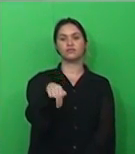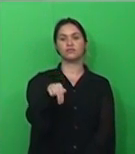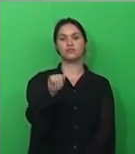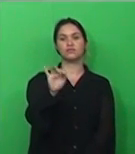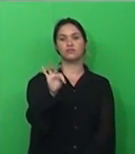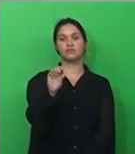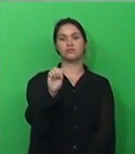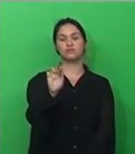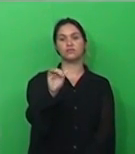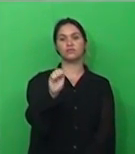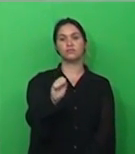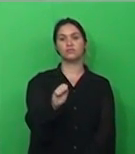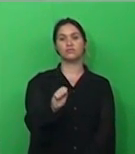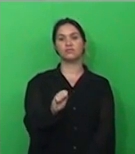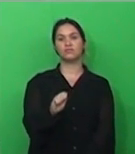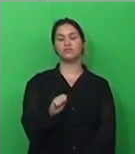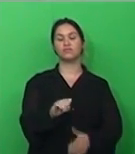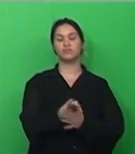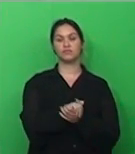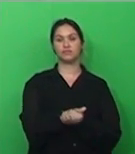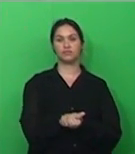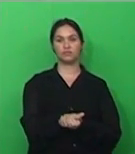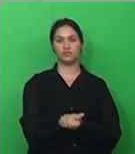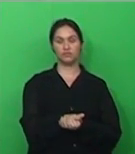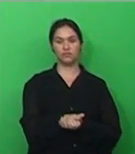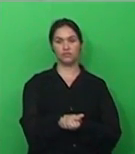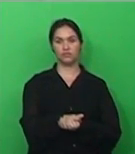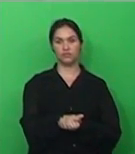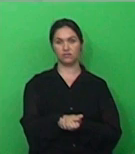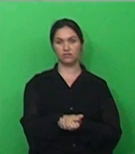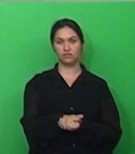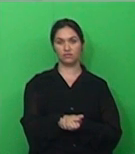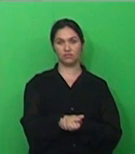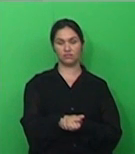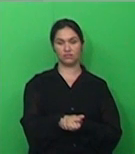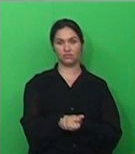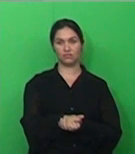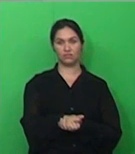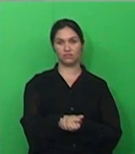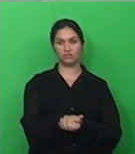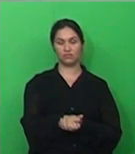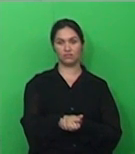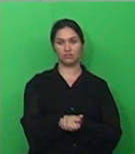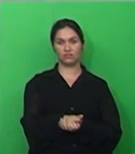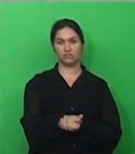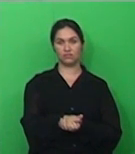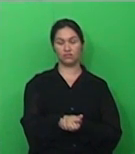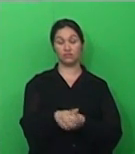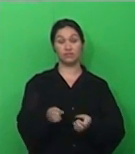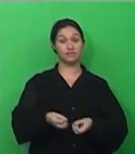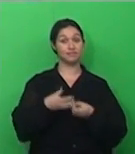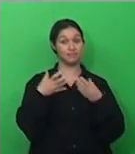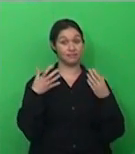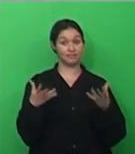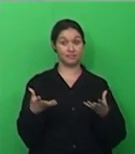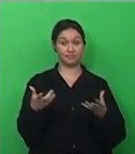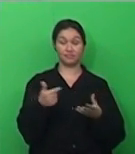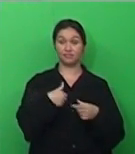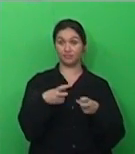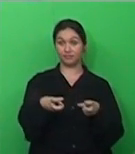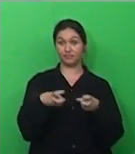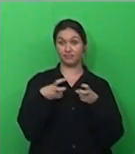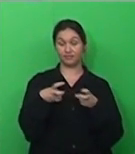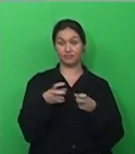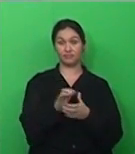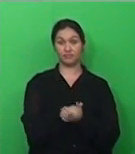incluiria mais um item no seu checklist, presença ou não de álcool gel naquele estabelecimento. Então, me parece, né, que